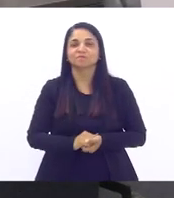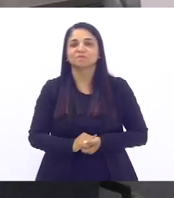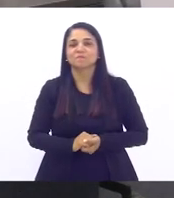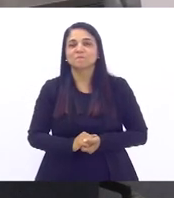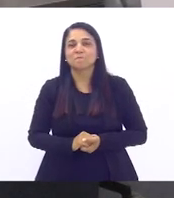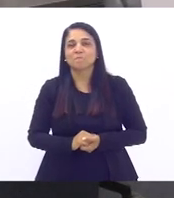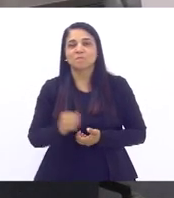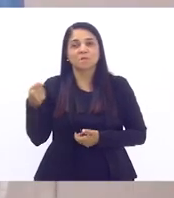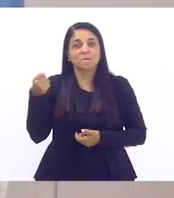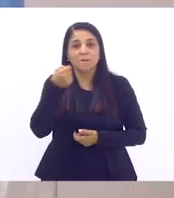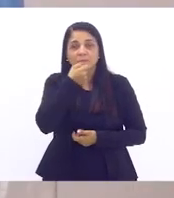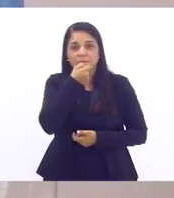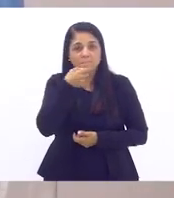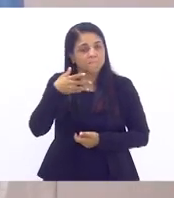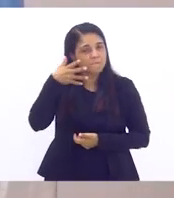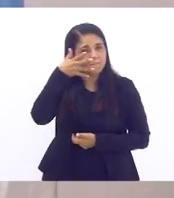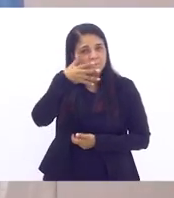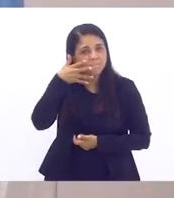para